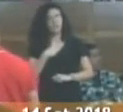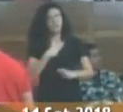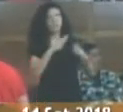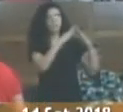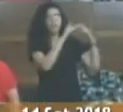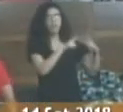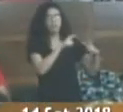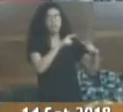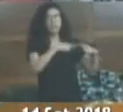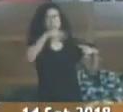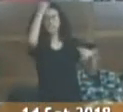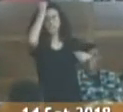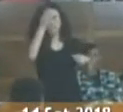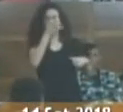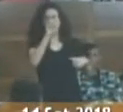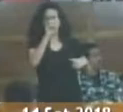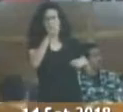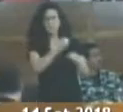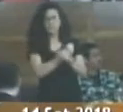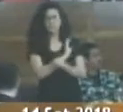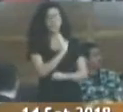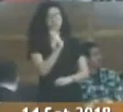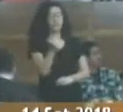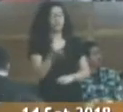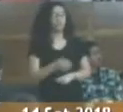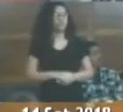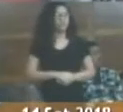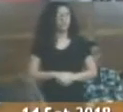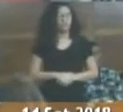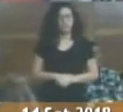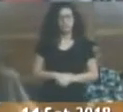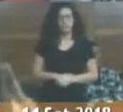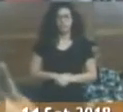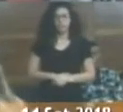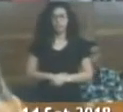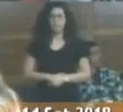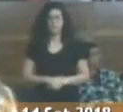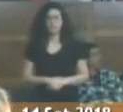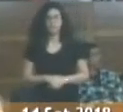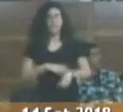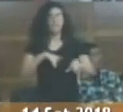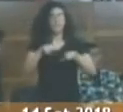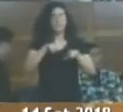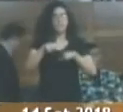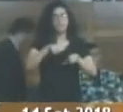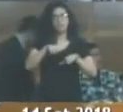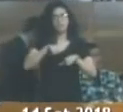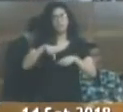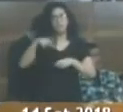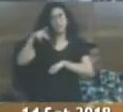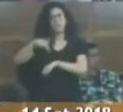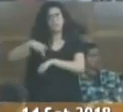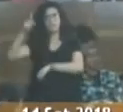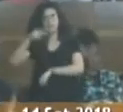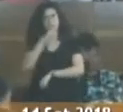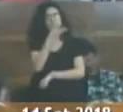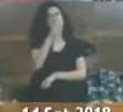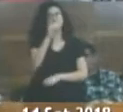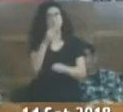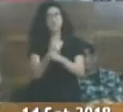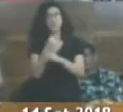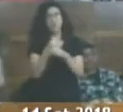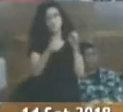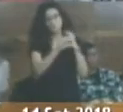anos e estou radicado aqui há muitos anos, trabalhei na Petrobras durante 30 anos como